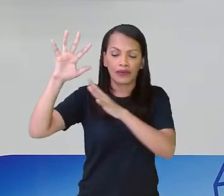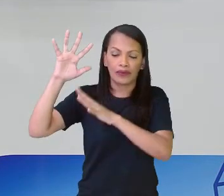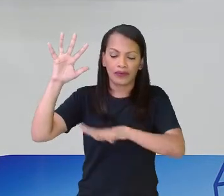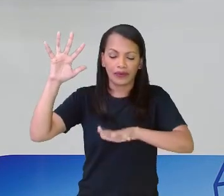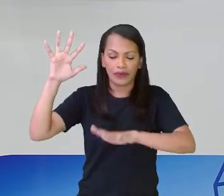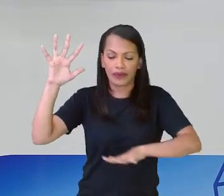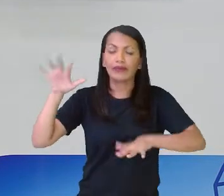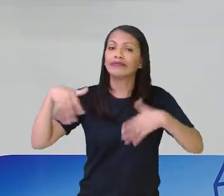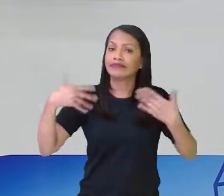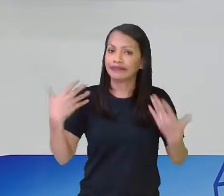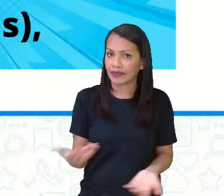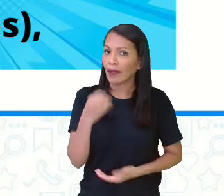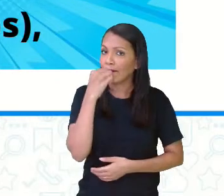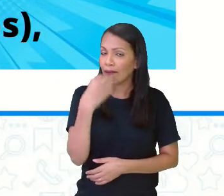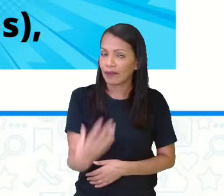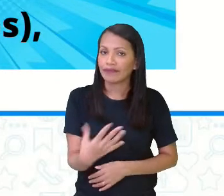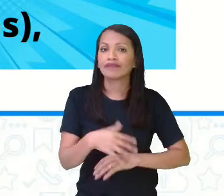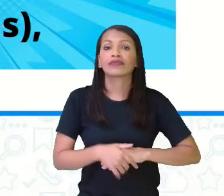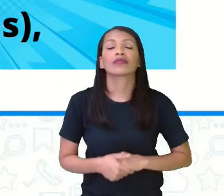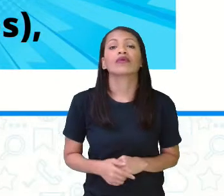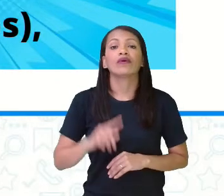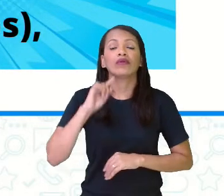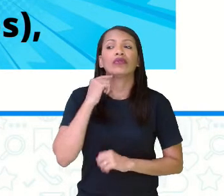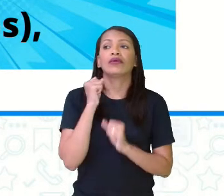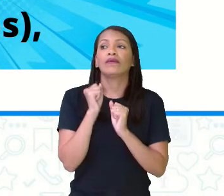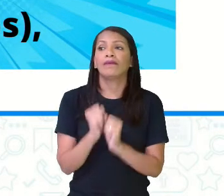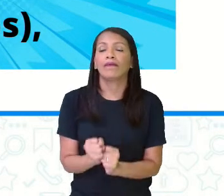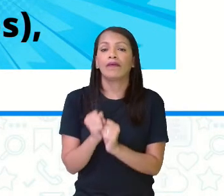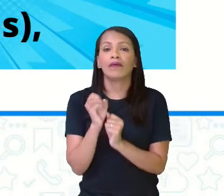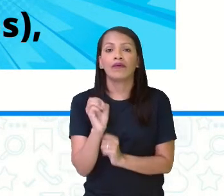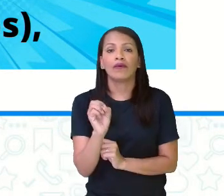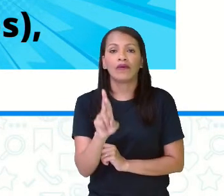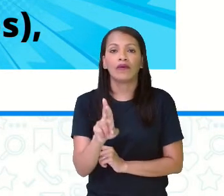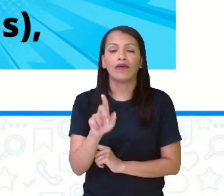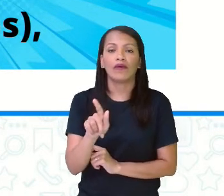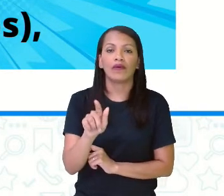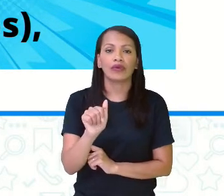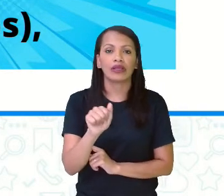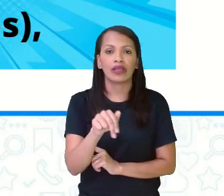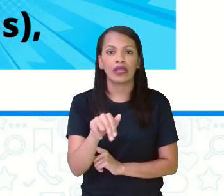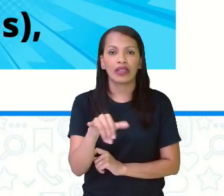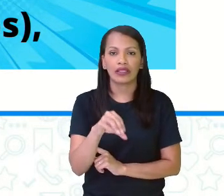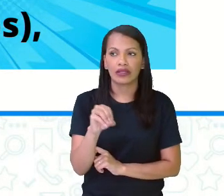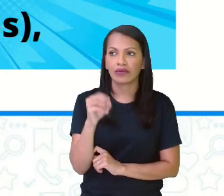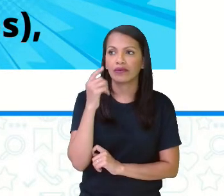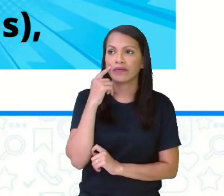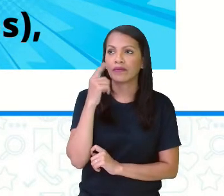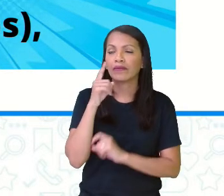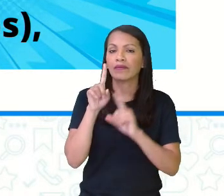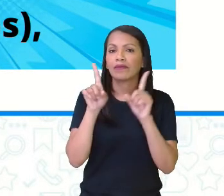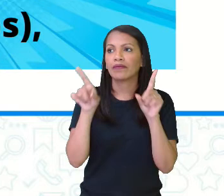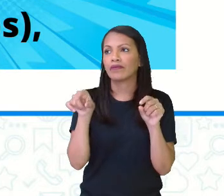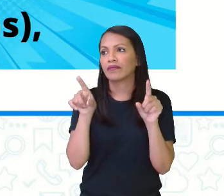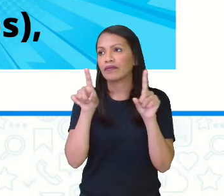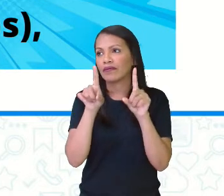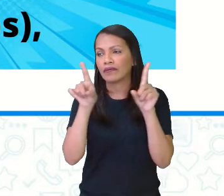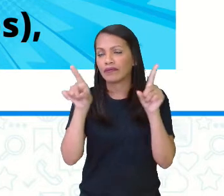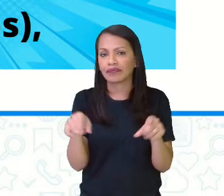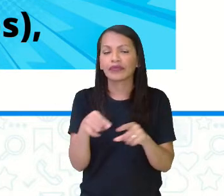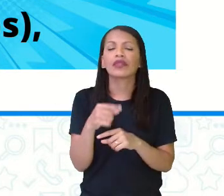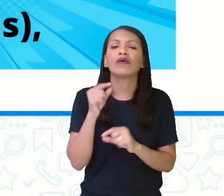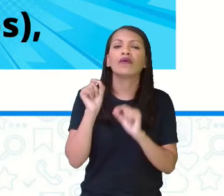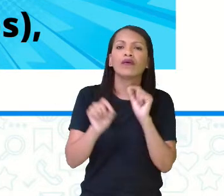ele pode ser classificado como orgânico. O que é isso, professora? Está aí, ó, entre parênteses, resto de